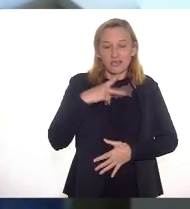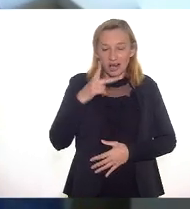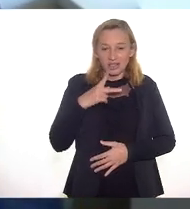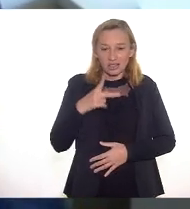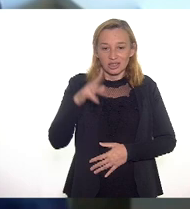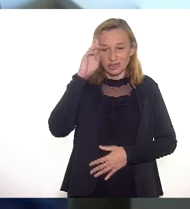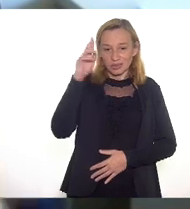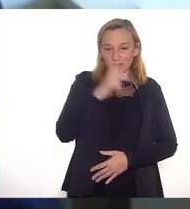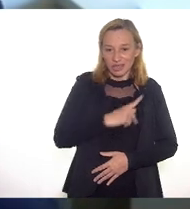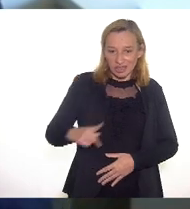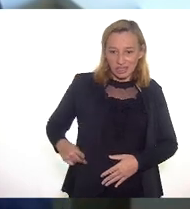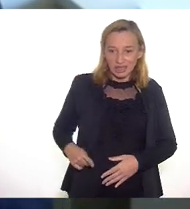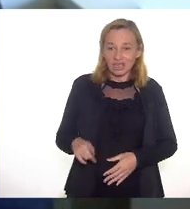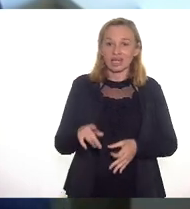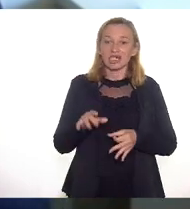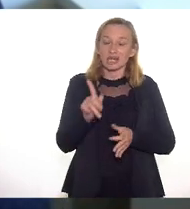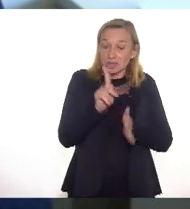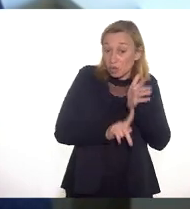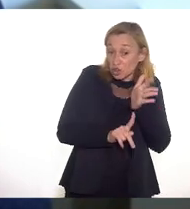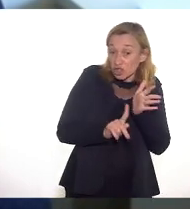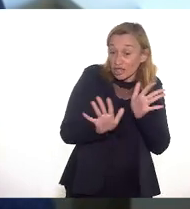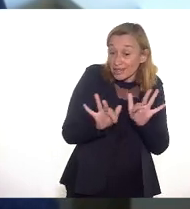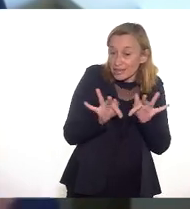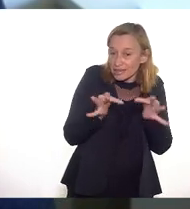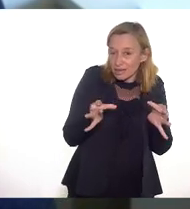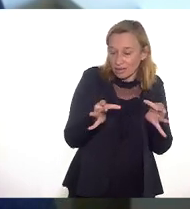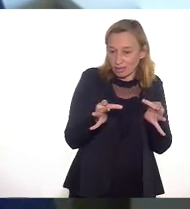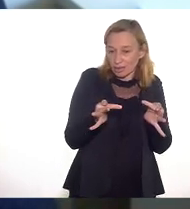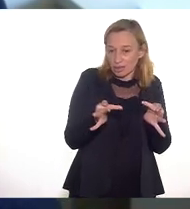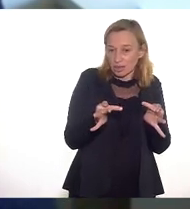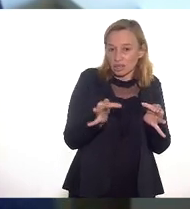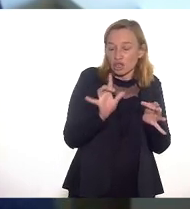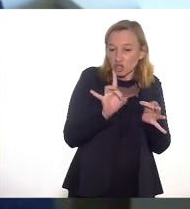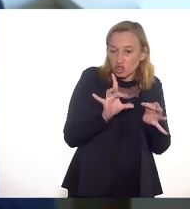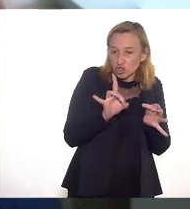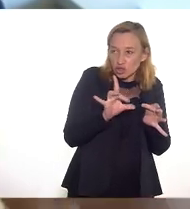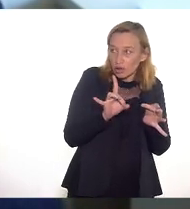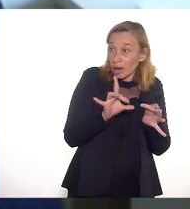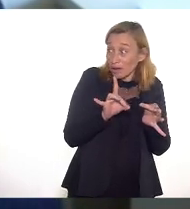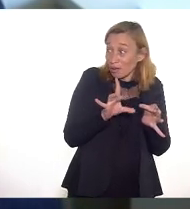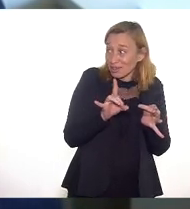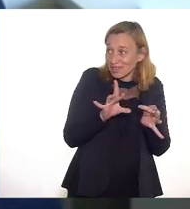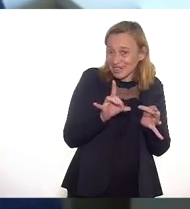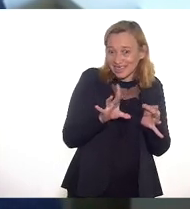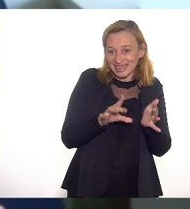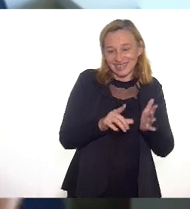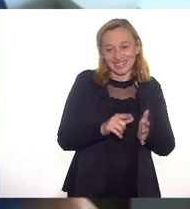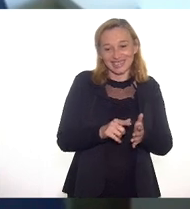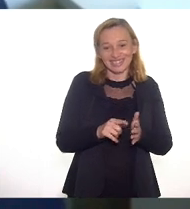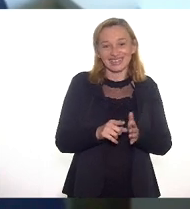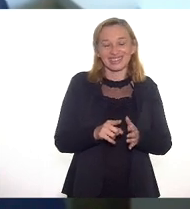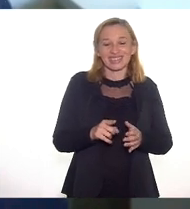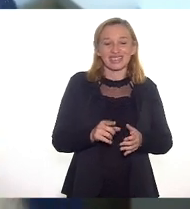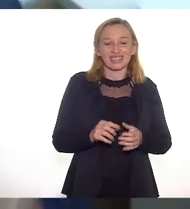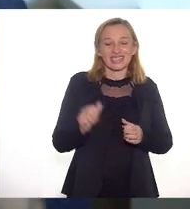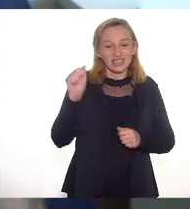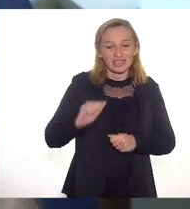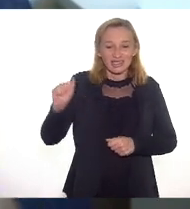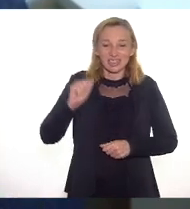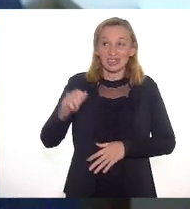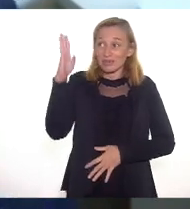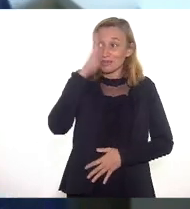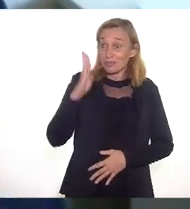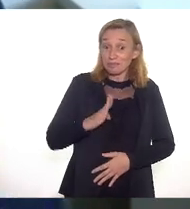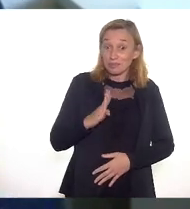presidente, esse projeto é um projeto simples, que é apenas para considerar de utilidade pública a Associação Brasileira